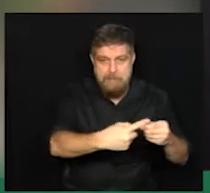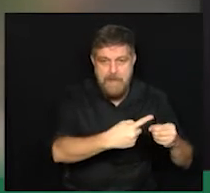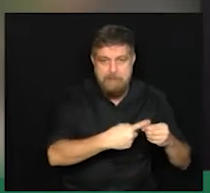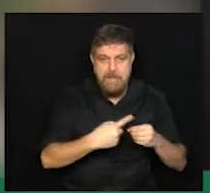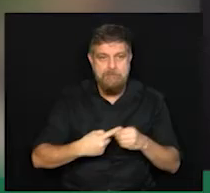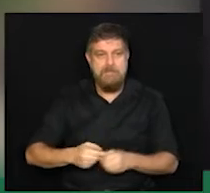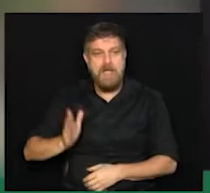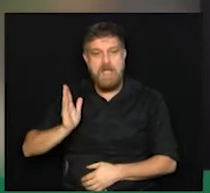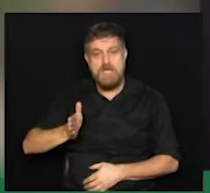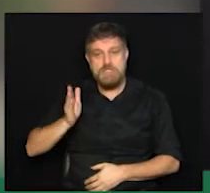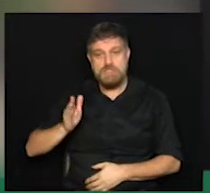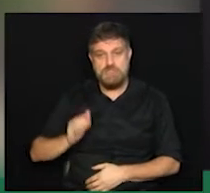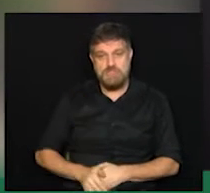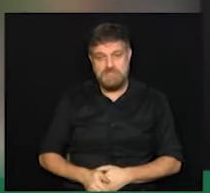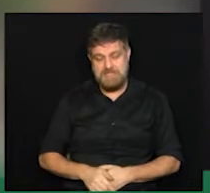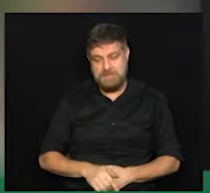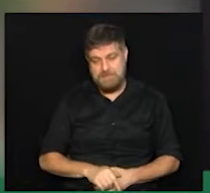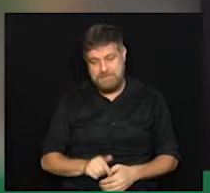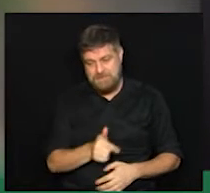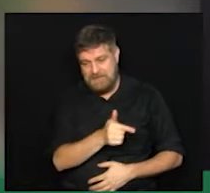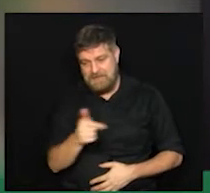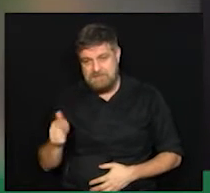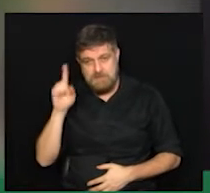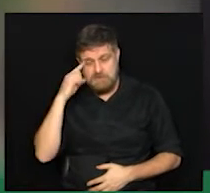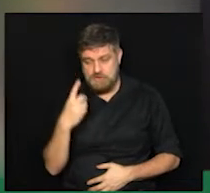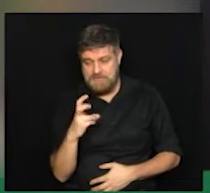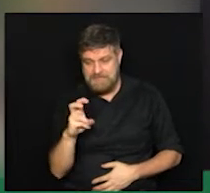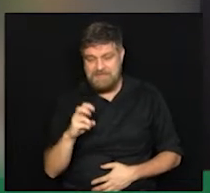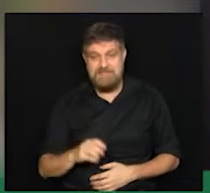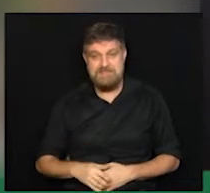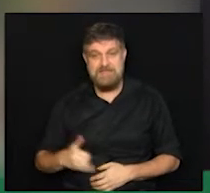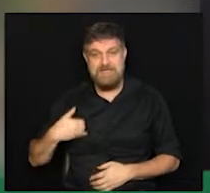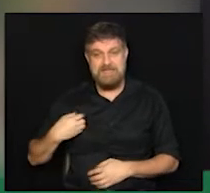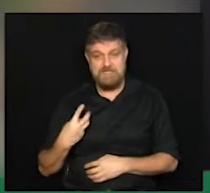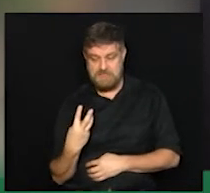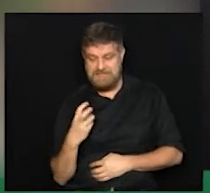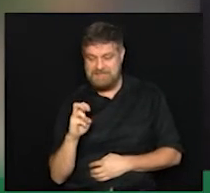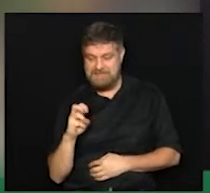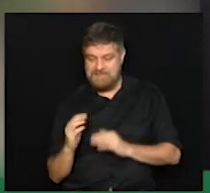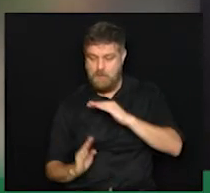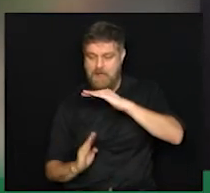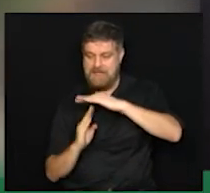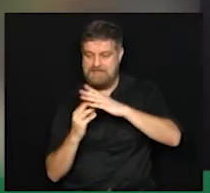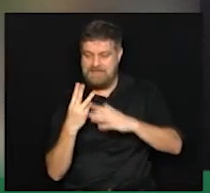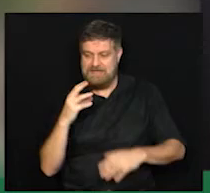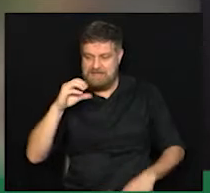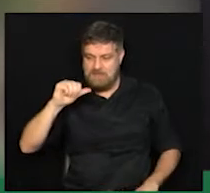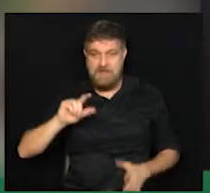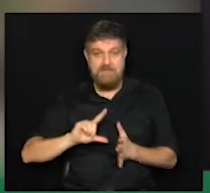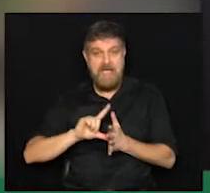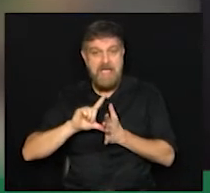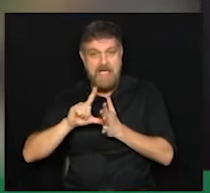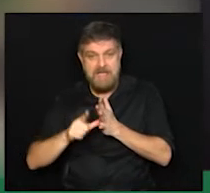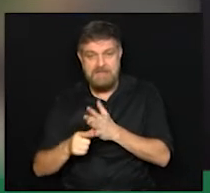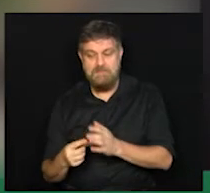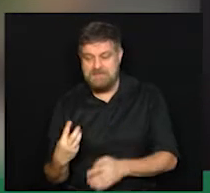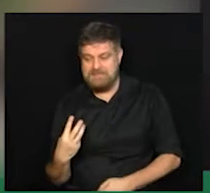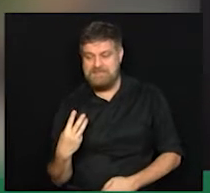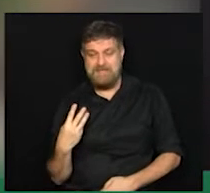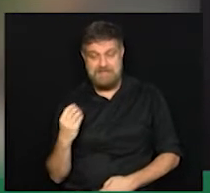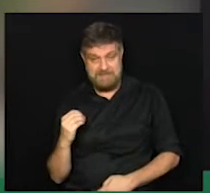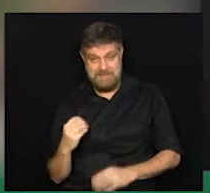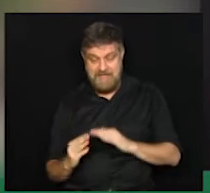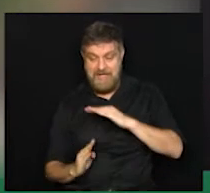e já na semana do dia 15, de 35 a 39 anos, de 30/7 a 15/8, de 30 a 34